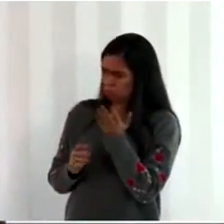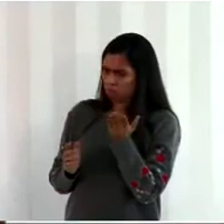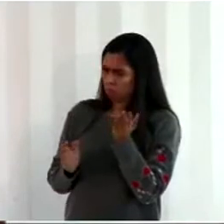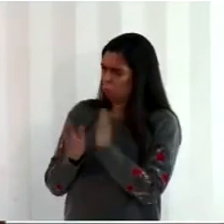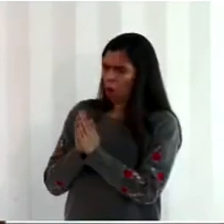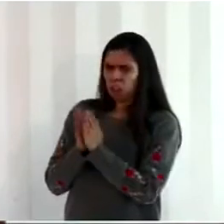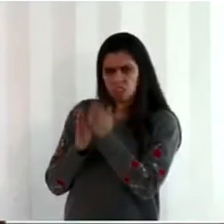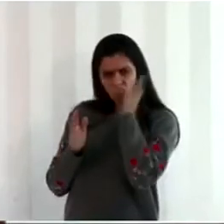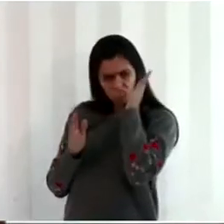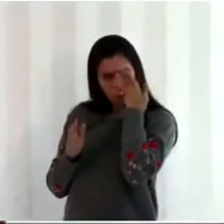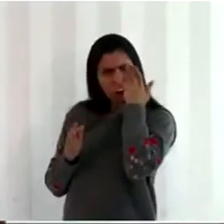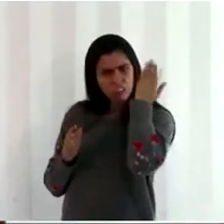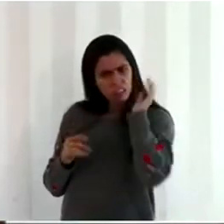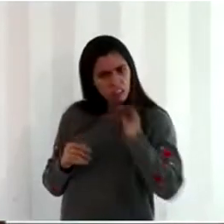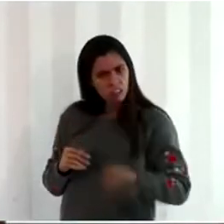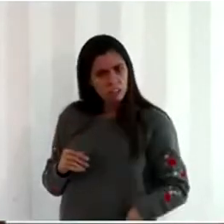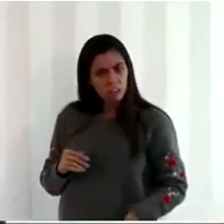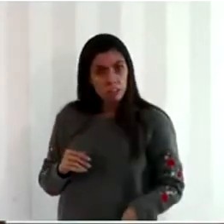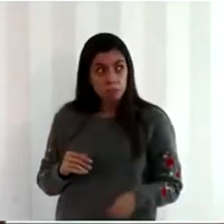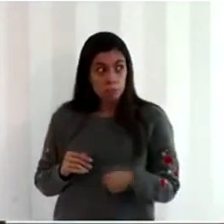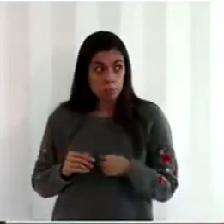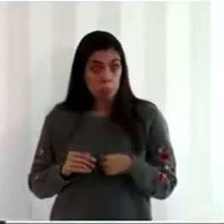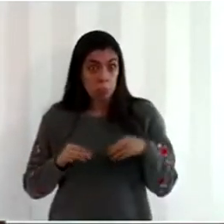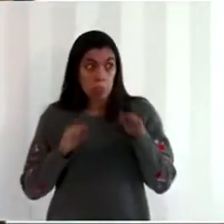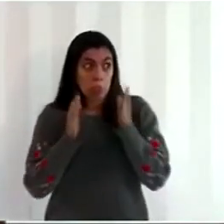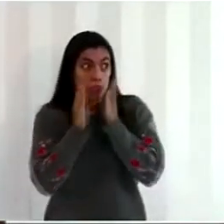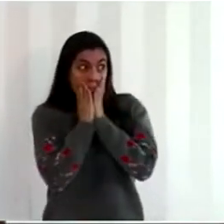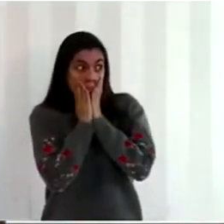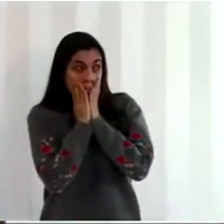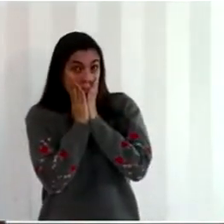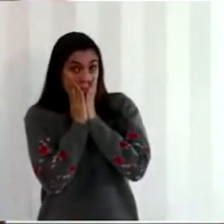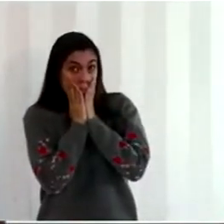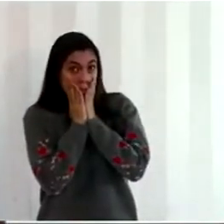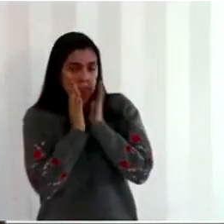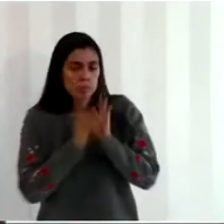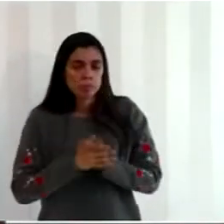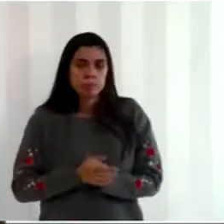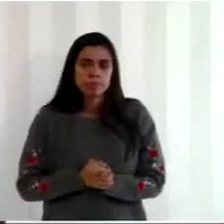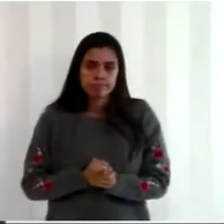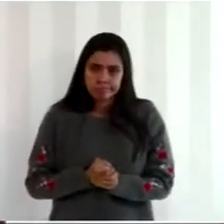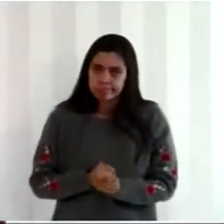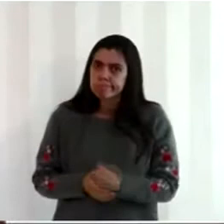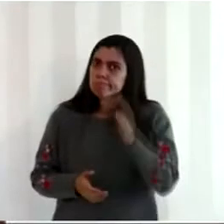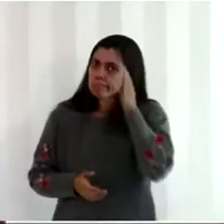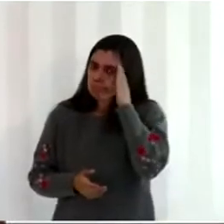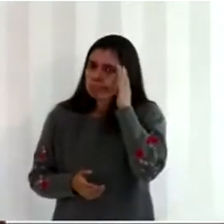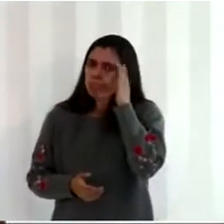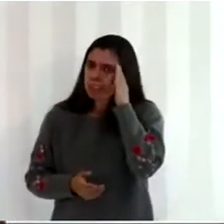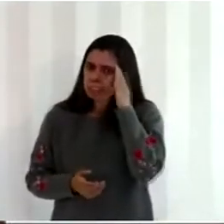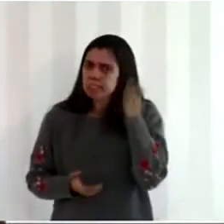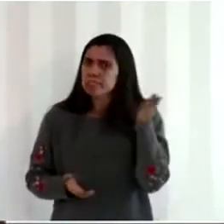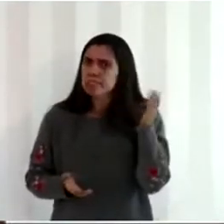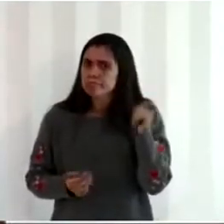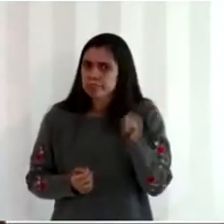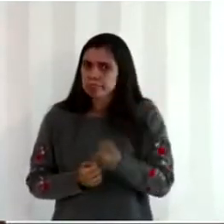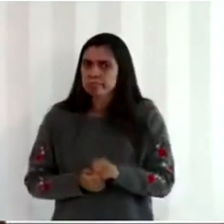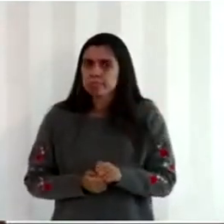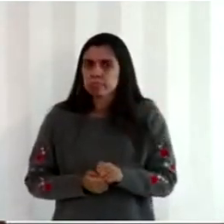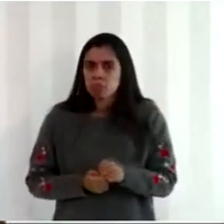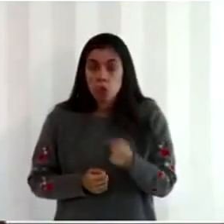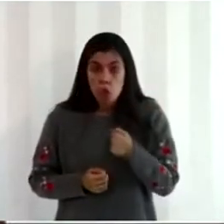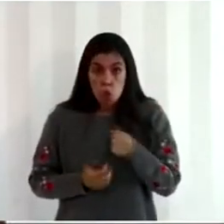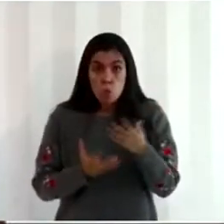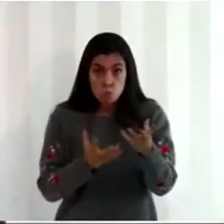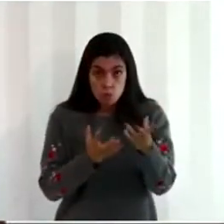bonita, audivelmente, mas o Senhor sabe de onde que está brotando aquelas palavras. E se ela condiz com uma vida santa, com uma vida